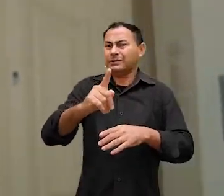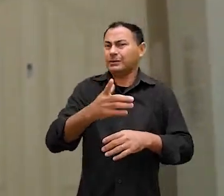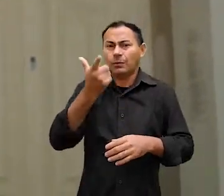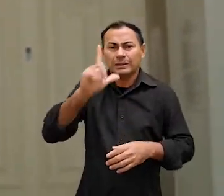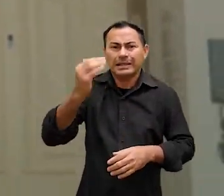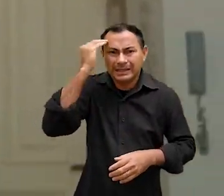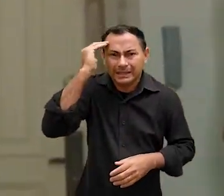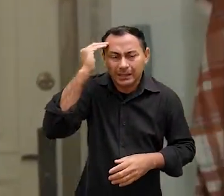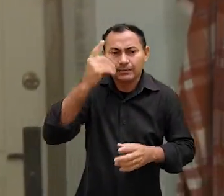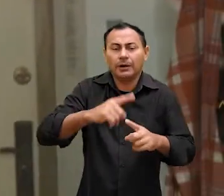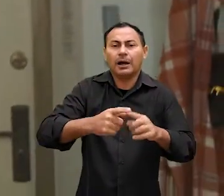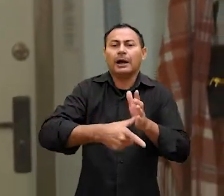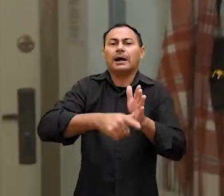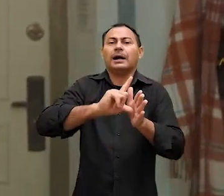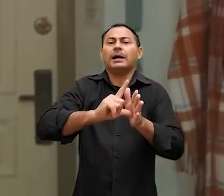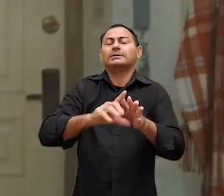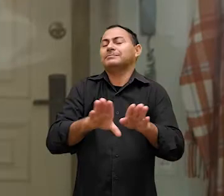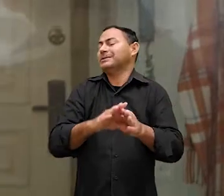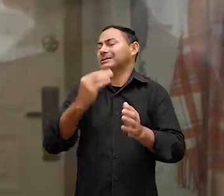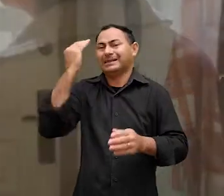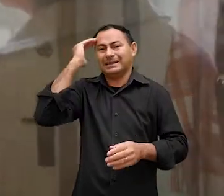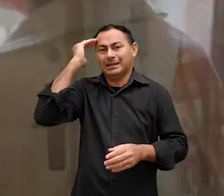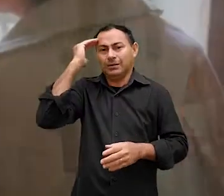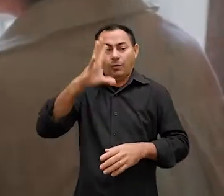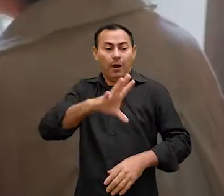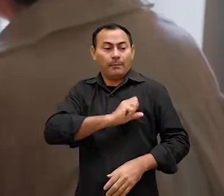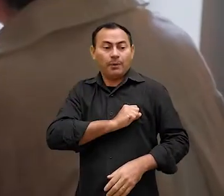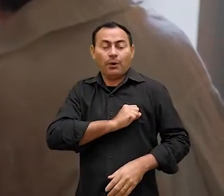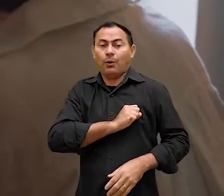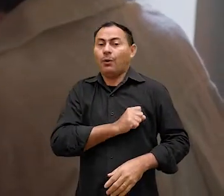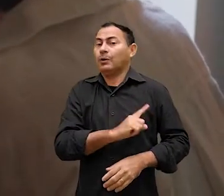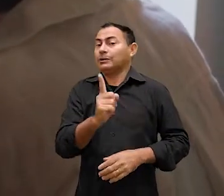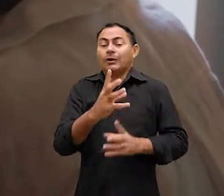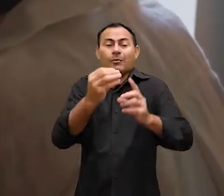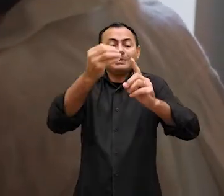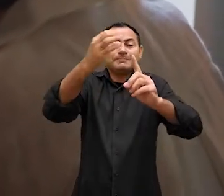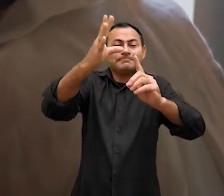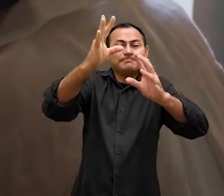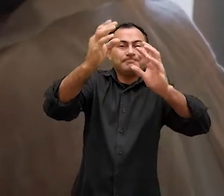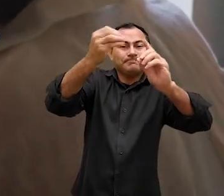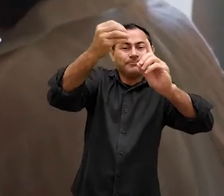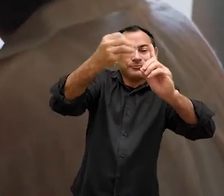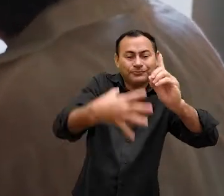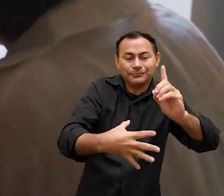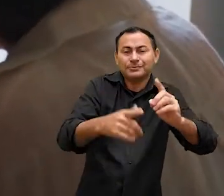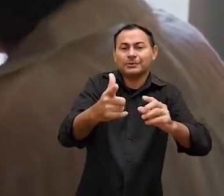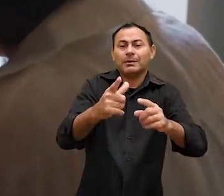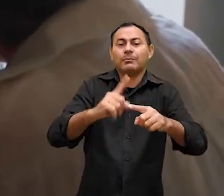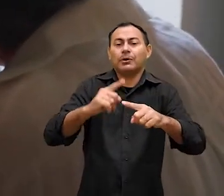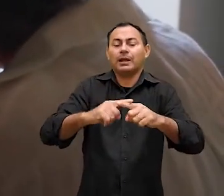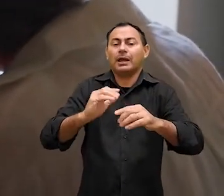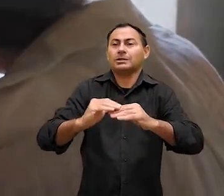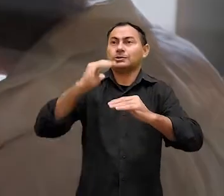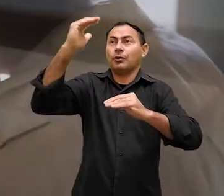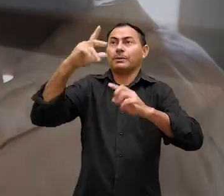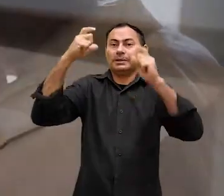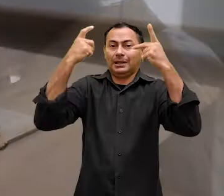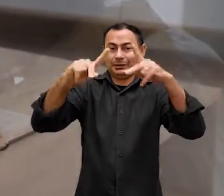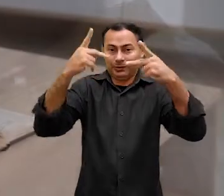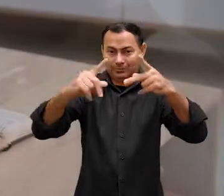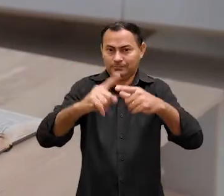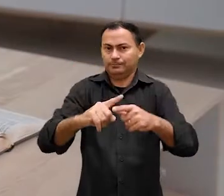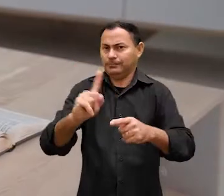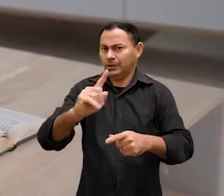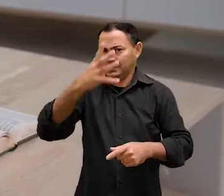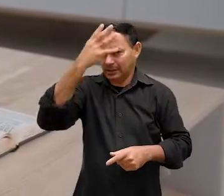você, tanto antes o compreenderá. O amor é indescritível porque é sobrenatural. Não se esqueça que